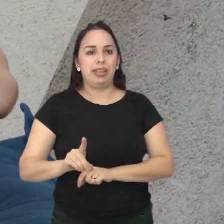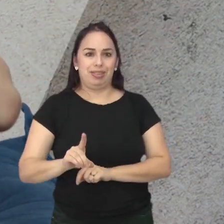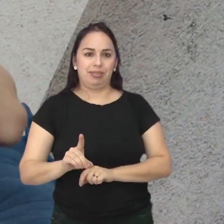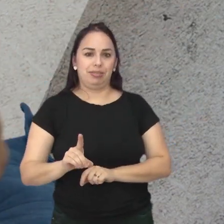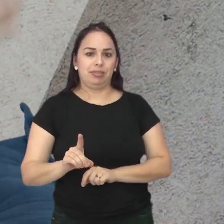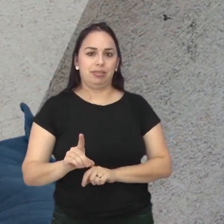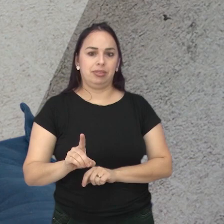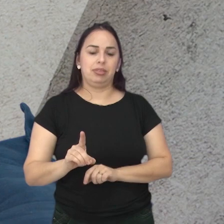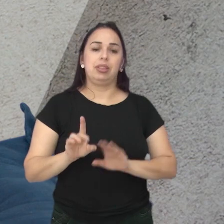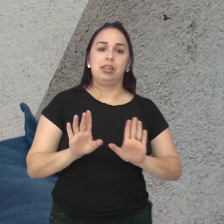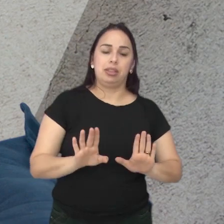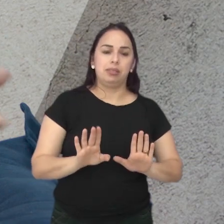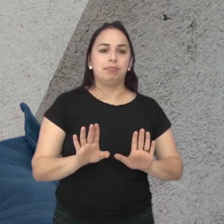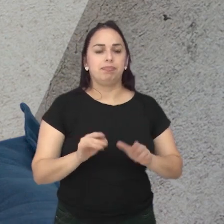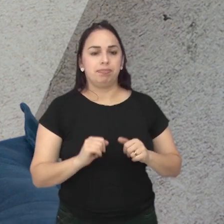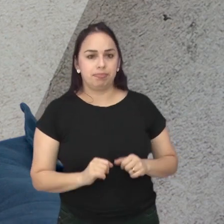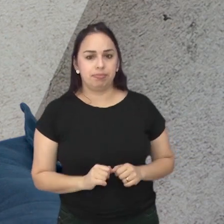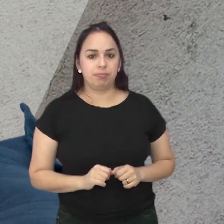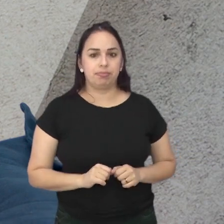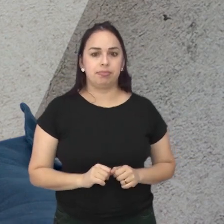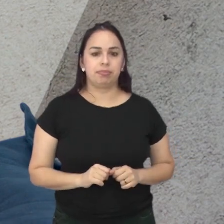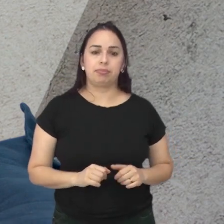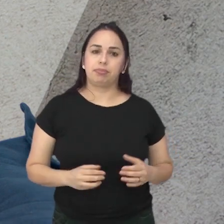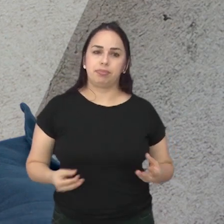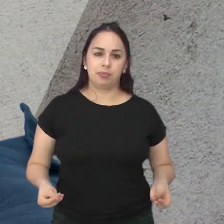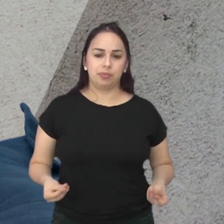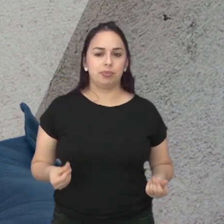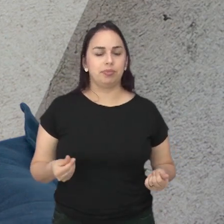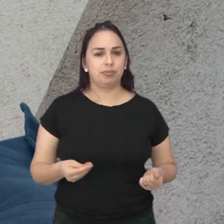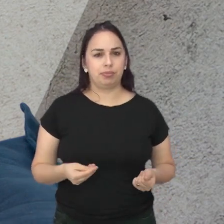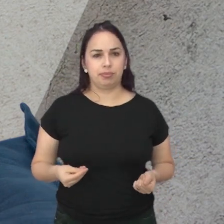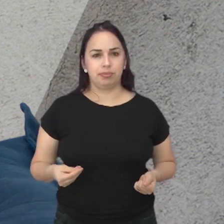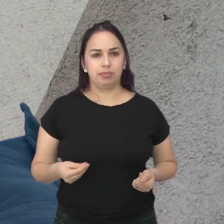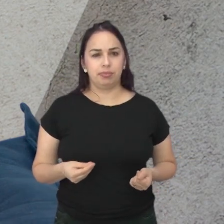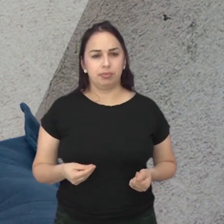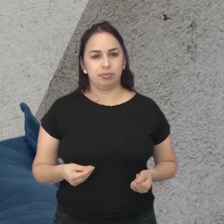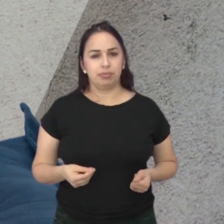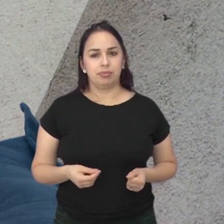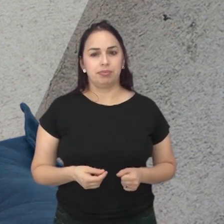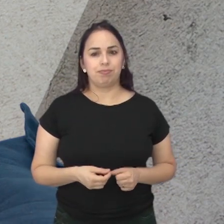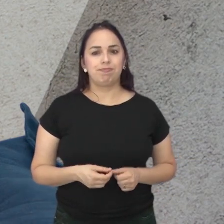essa possibilidade, que você já está ali no meio, já está criando.